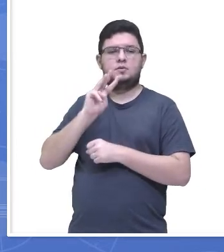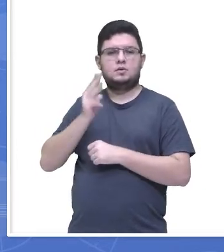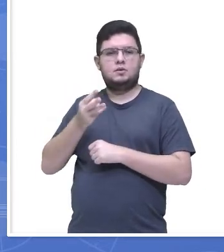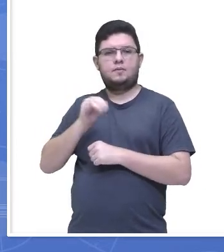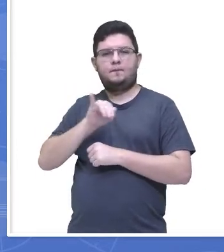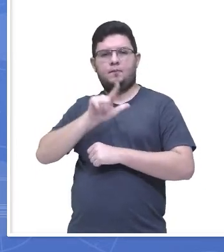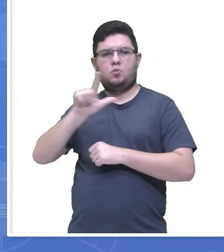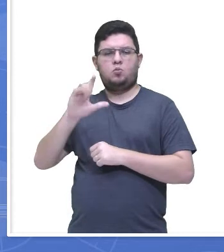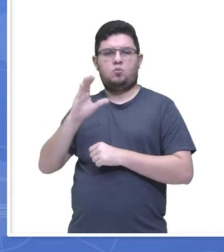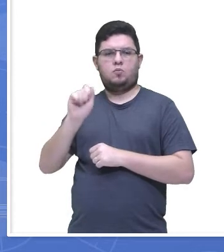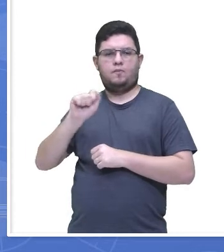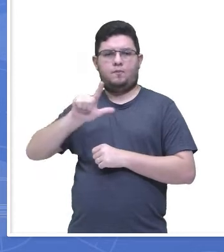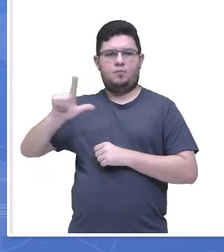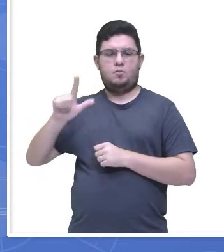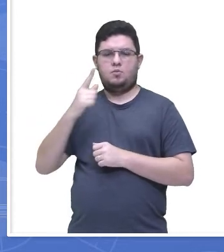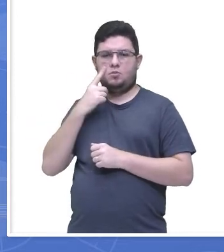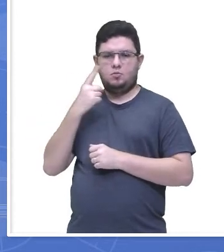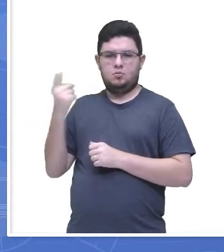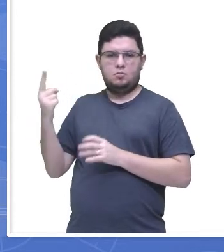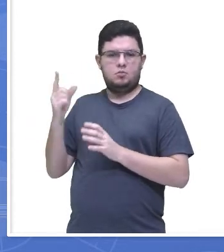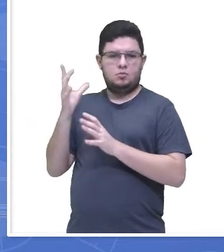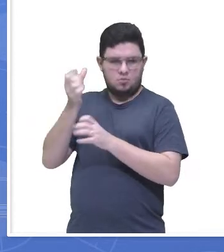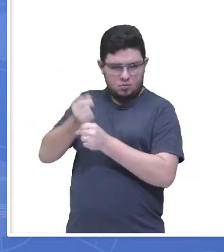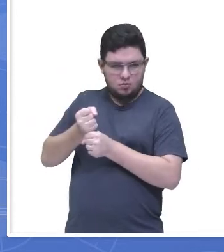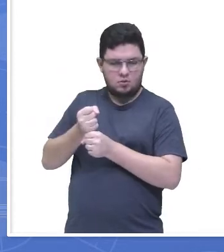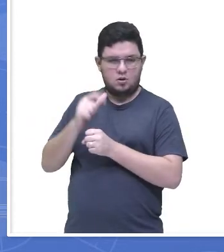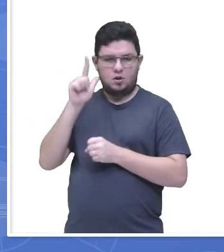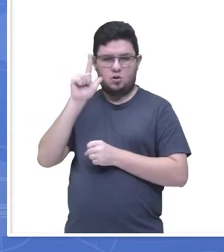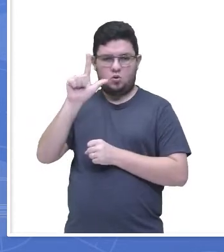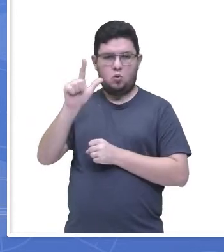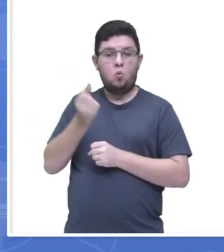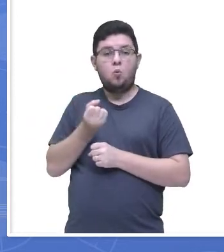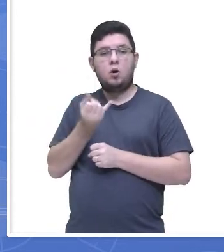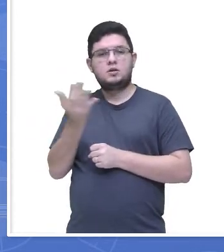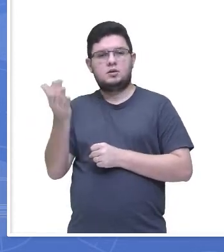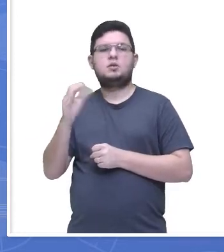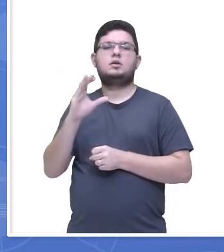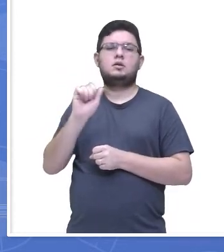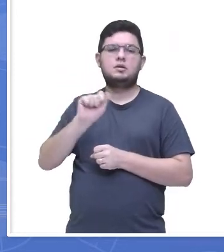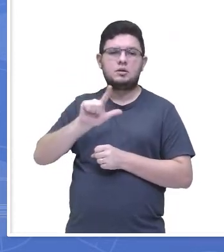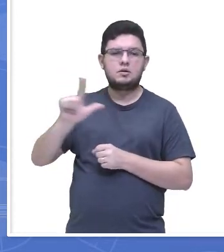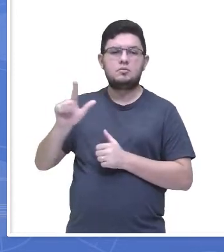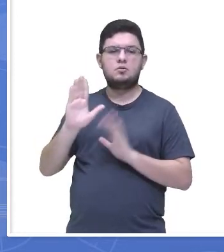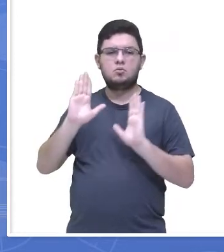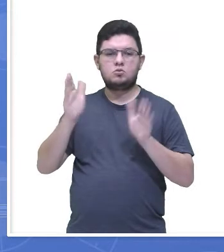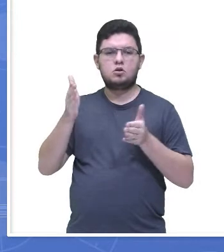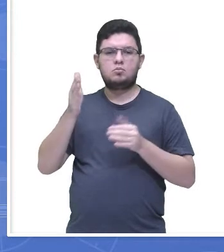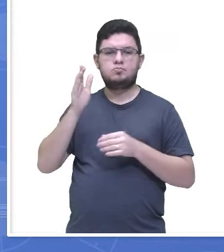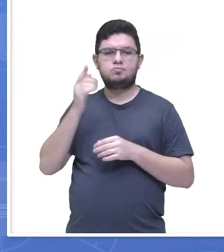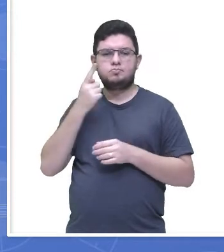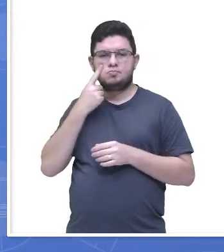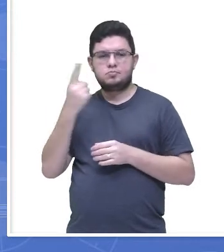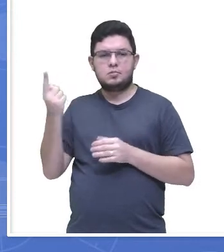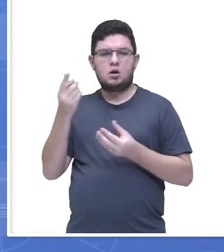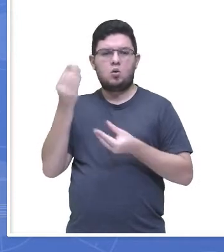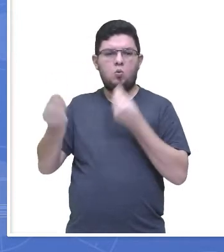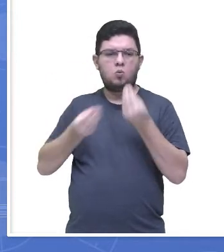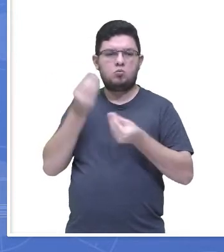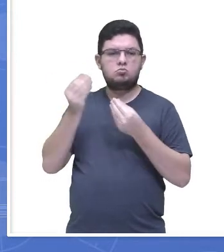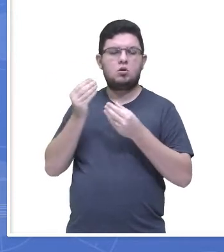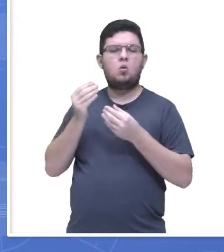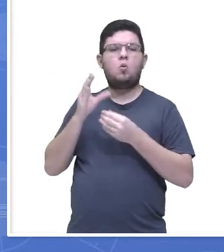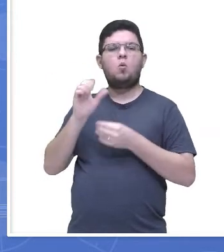Olá pessoal, agora nós estamos aqui com a queridinha de vocês que é a disciplina de Física, não é? Meu nome é William Costa